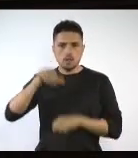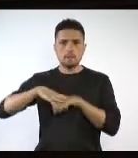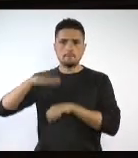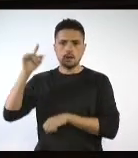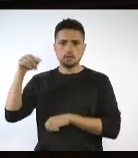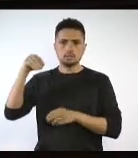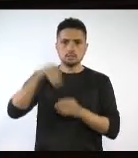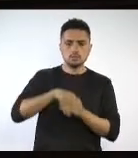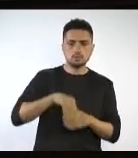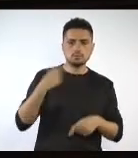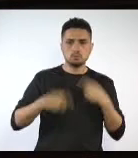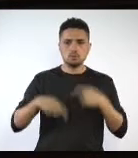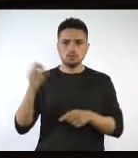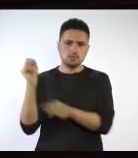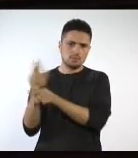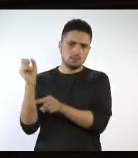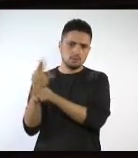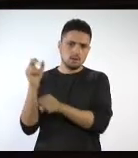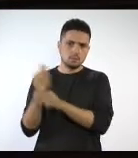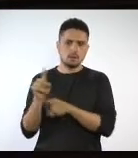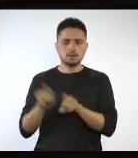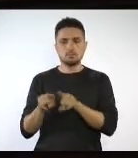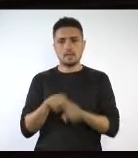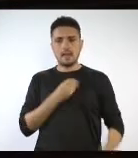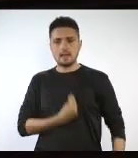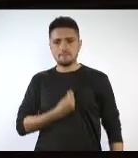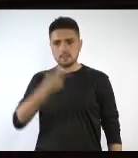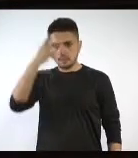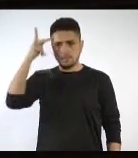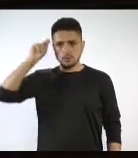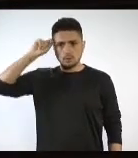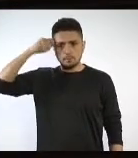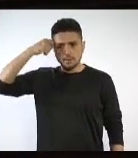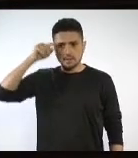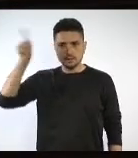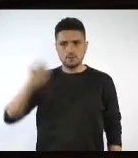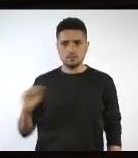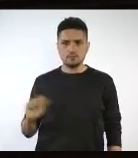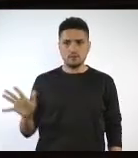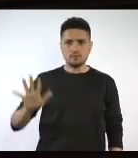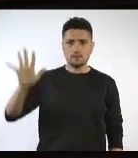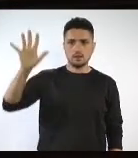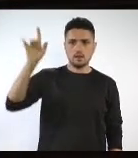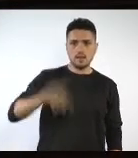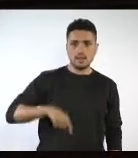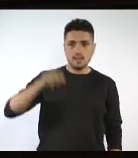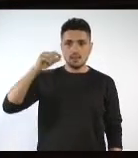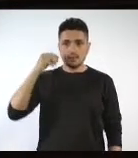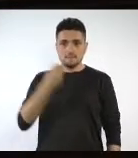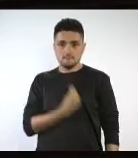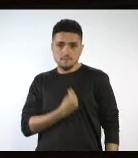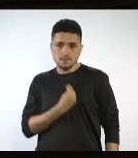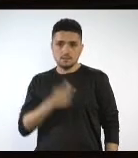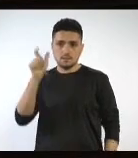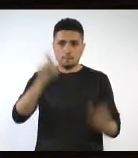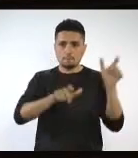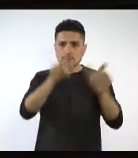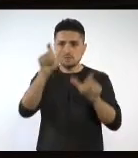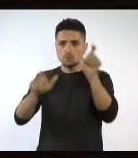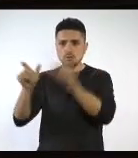pela vida negra da favela, são vidas que importam, pela vida